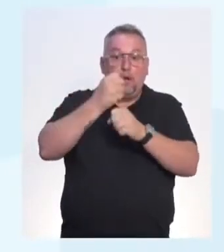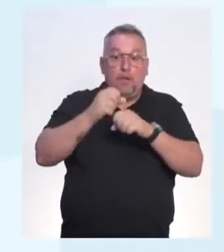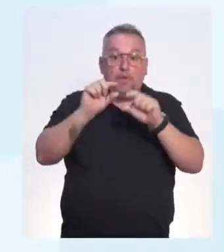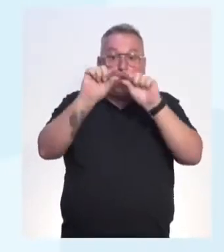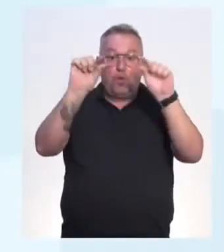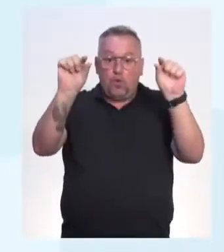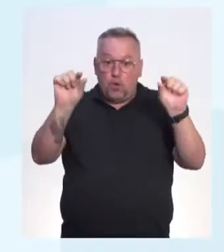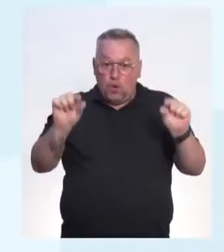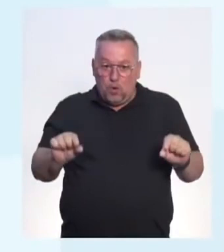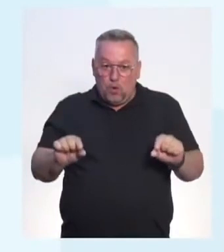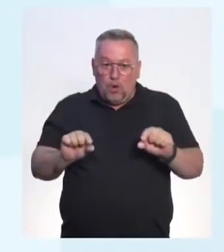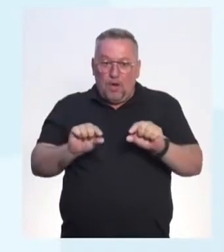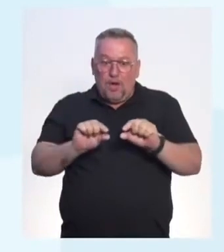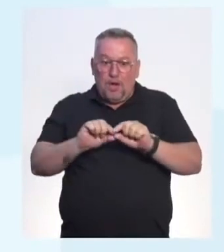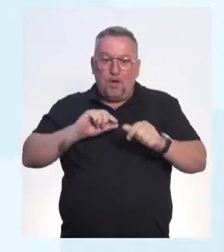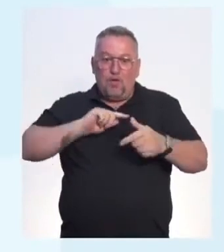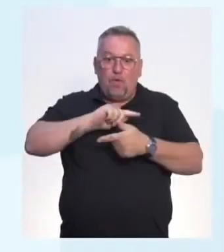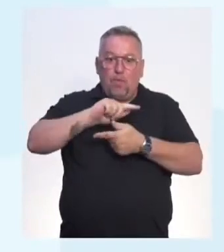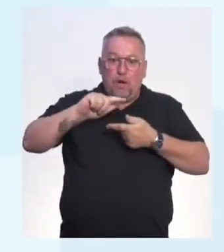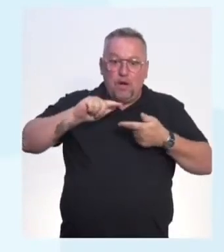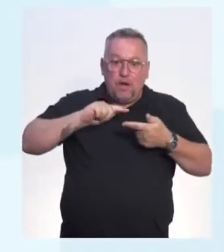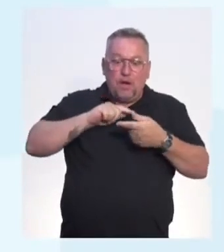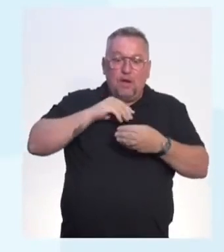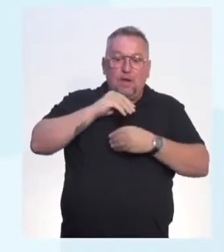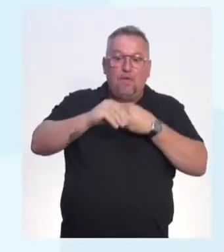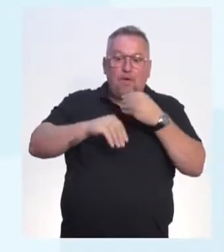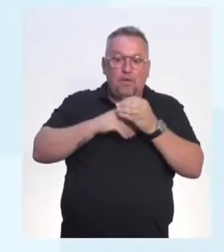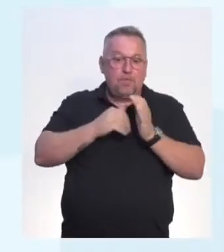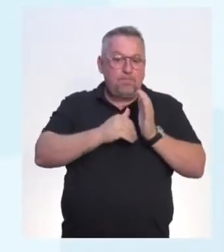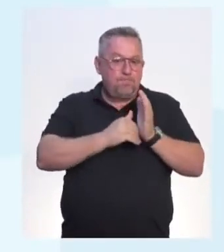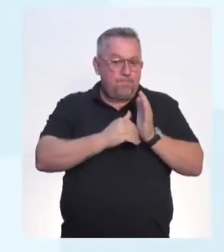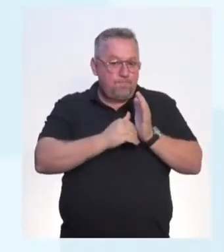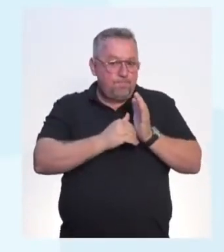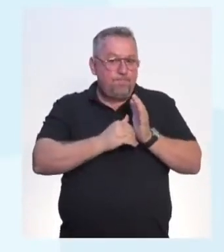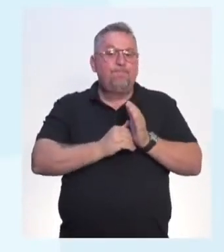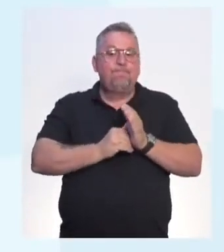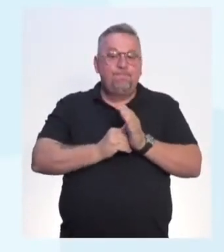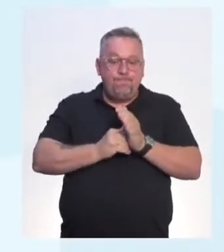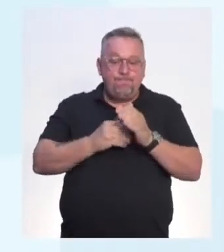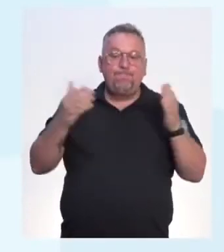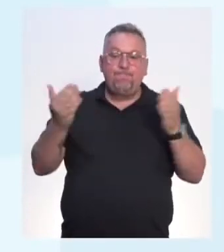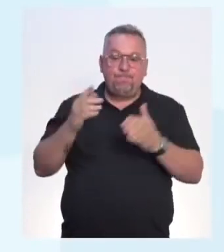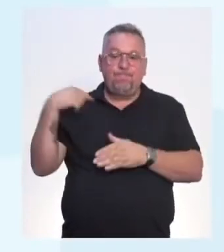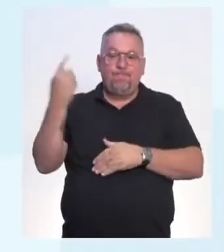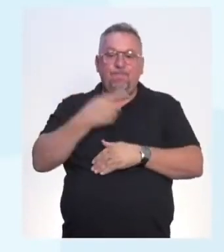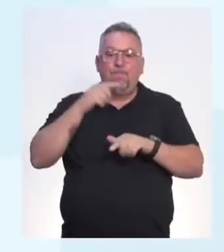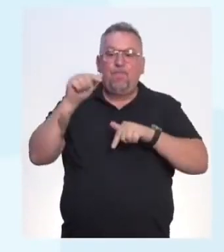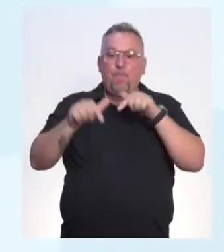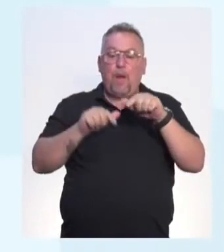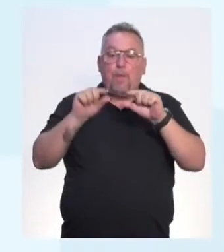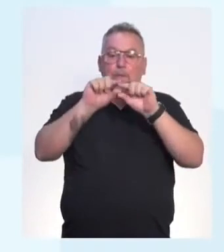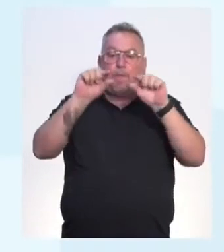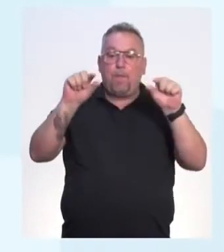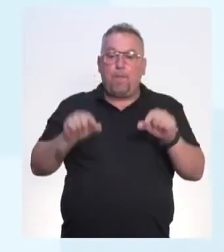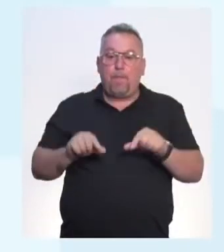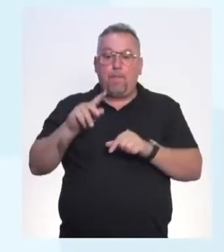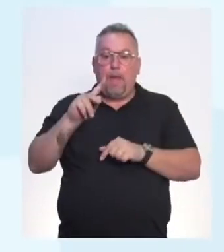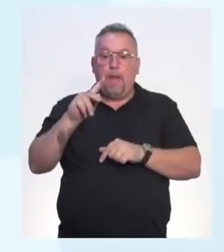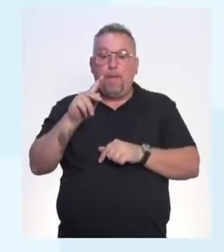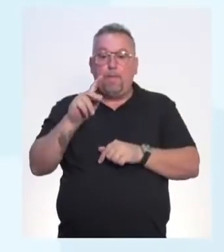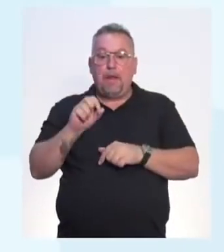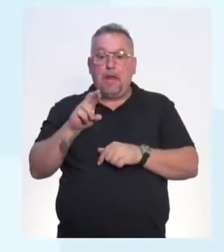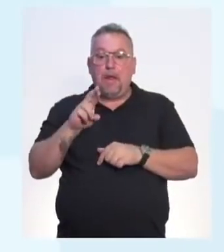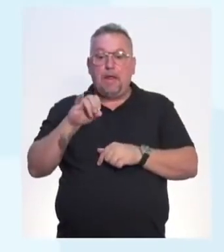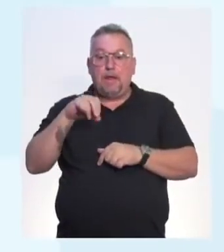de perímetro, cujas medidas das formas geométricas envolvem incógnitas. Então, hoje nós vamos trabalhar perímetro e na quarta-feira nós